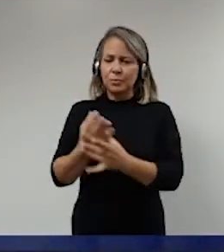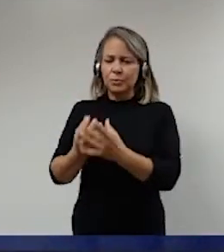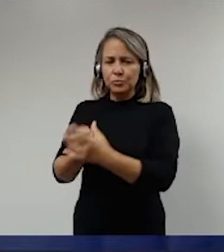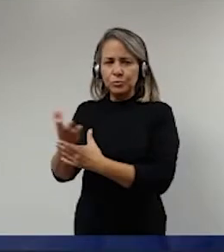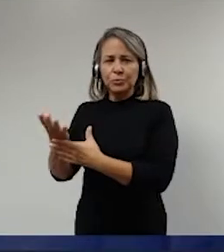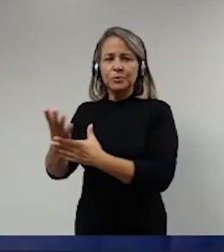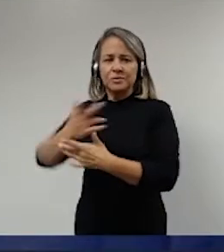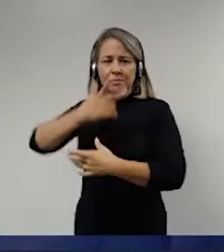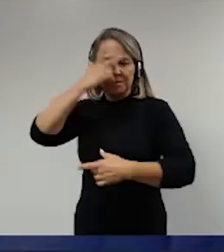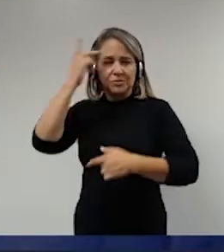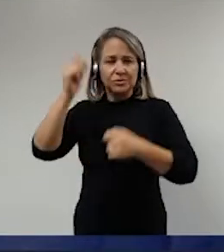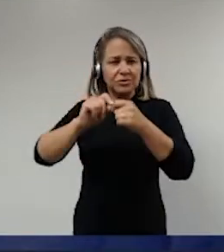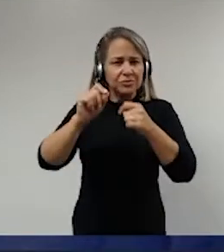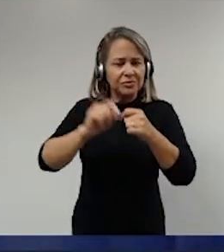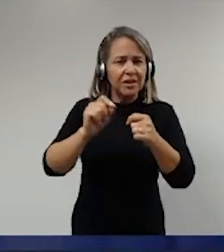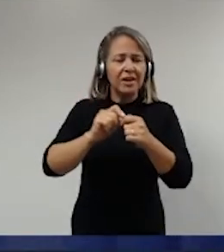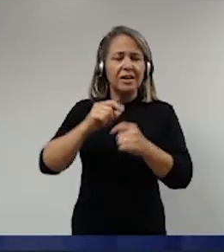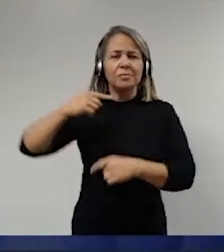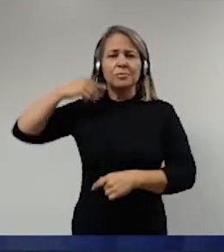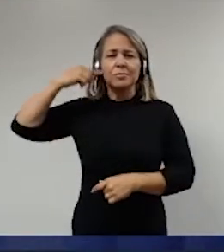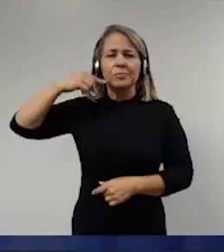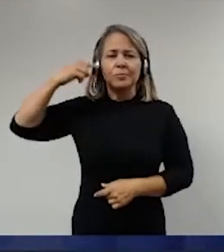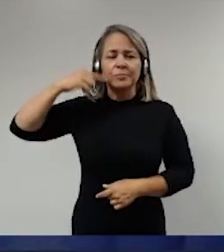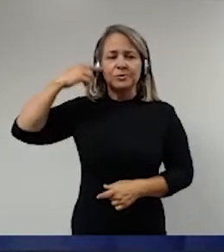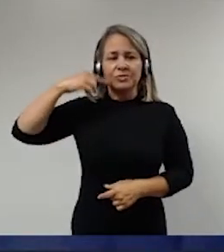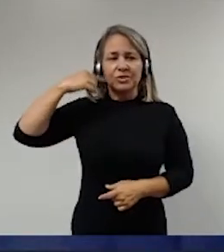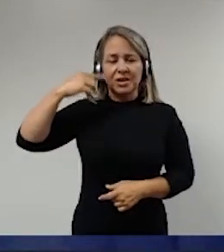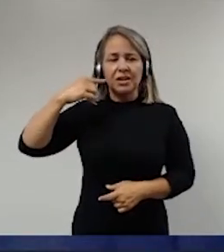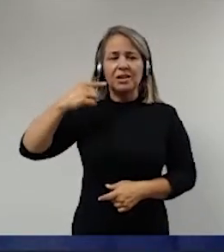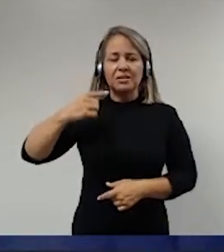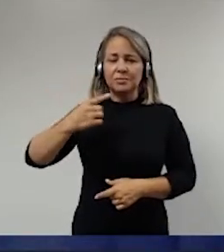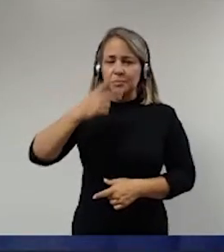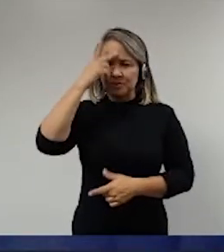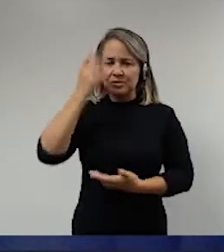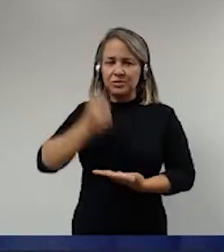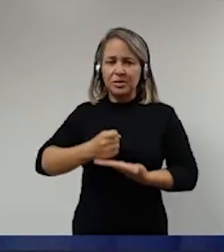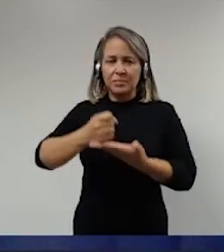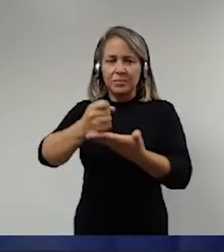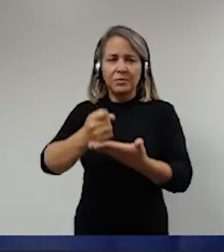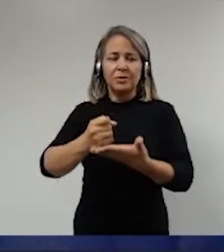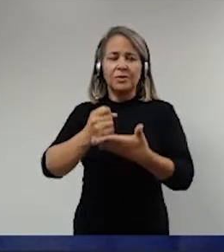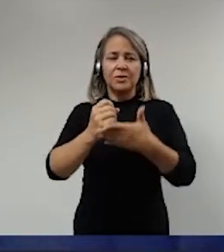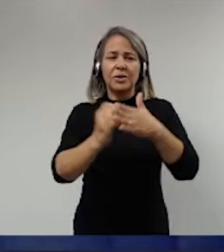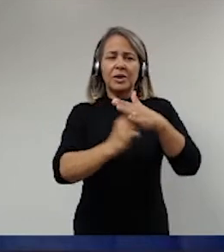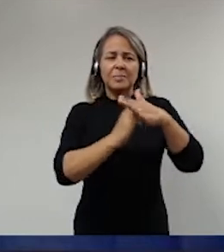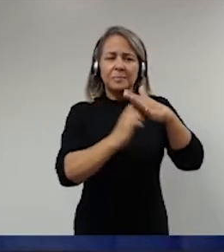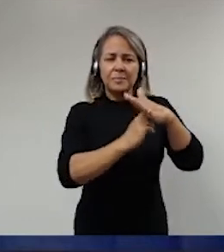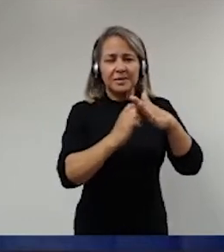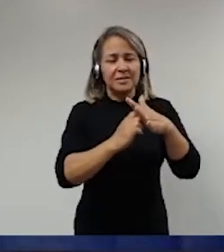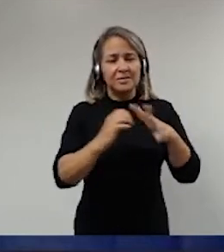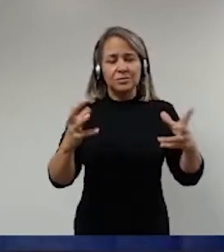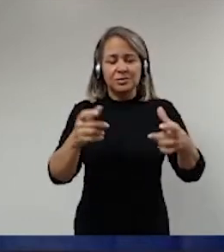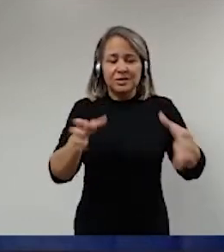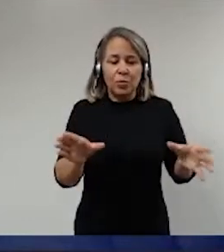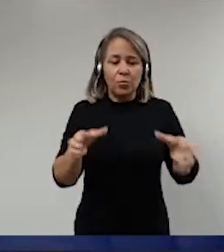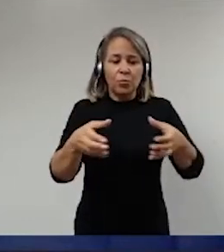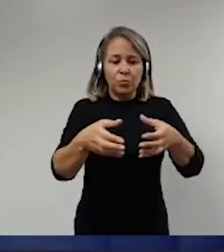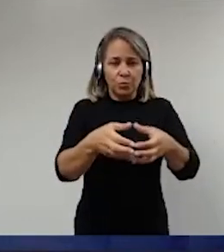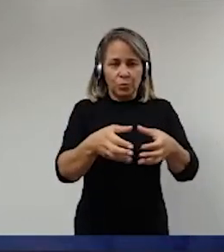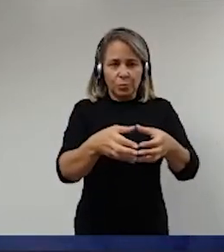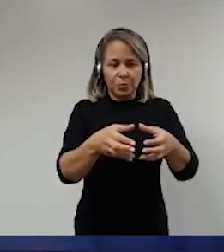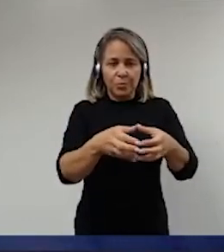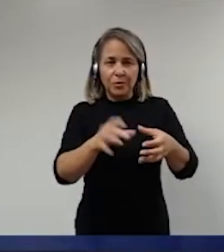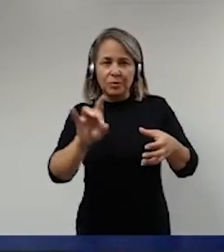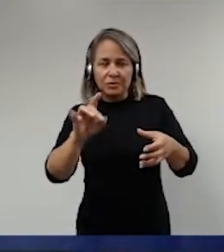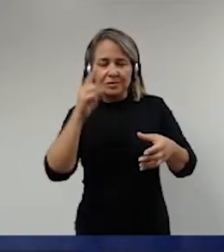de artistas, de advogados, de colaboradores, de empresários. Então, é uma cadeia, porque geralmente quando se